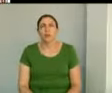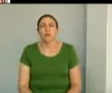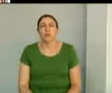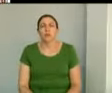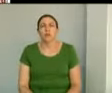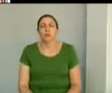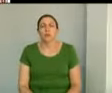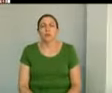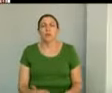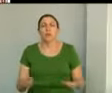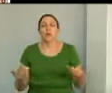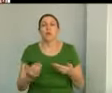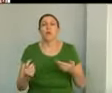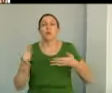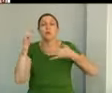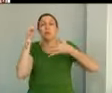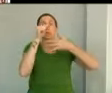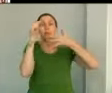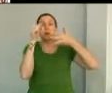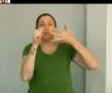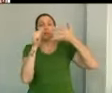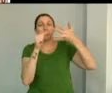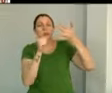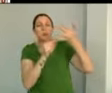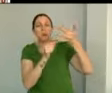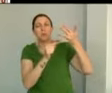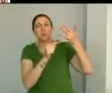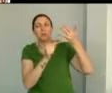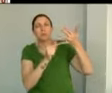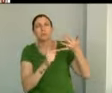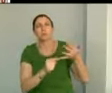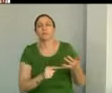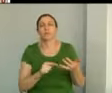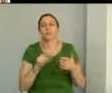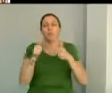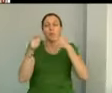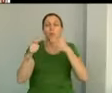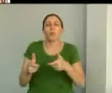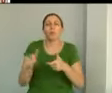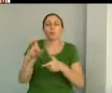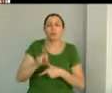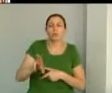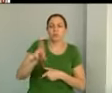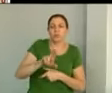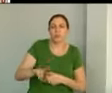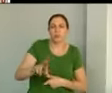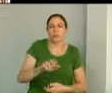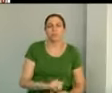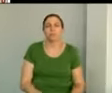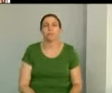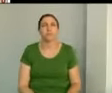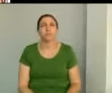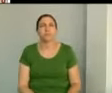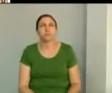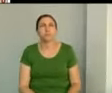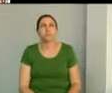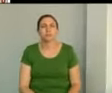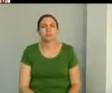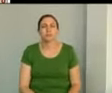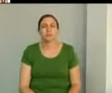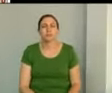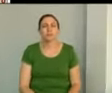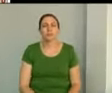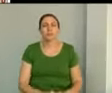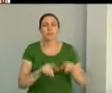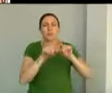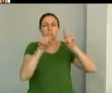Agora, por item de despesa, onde é que esse valor, então, da receita vai ser gasto? Qual é a previsão, então, de despesas agora por itens? Pessoal